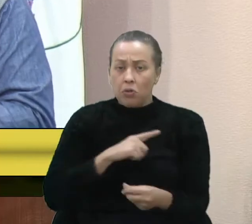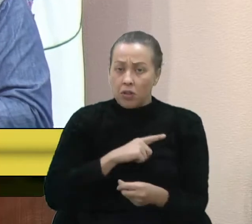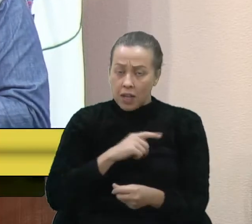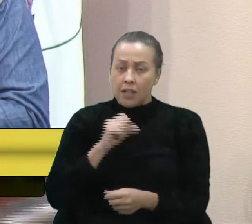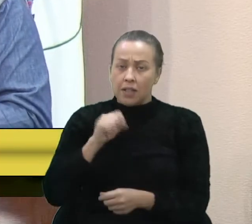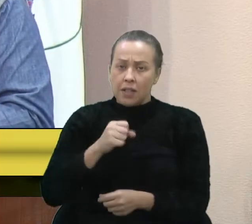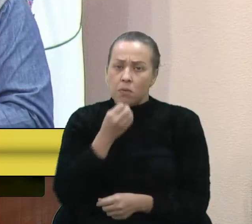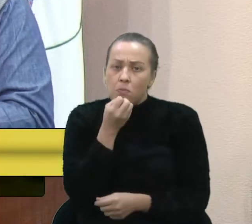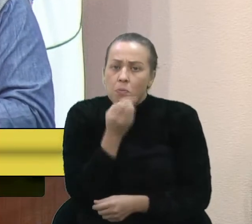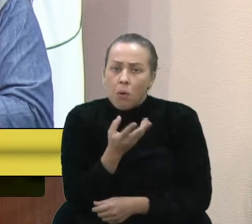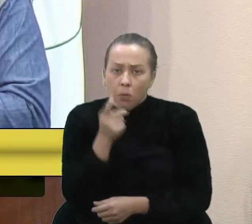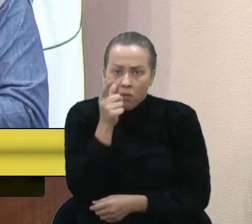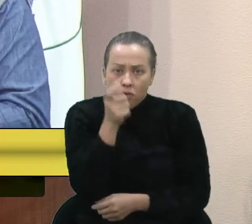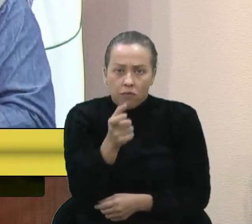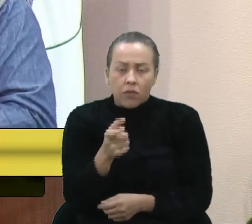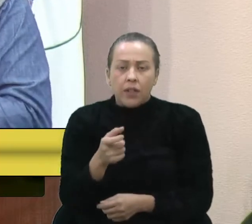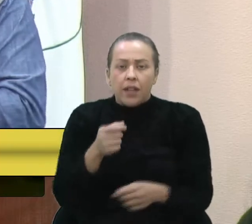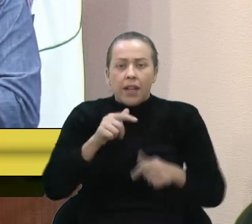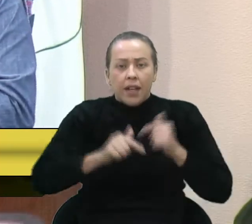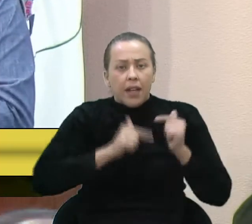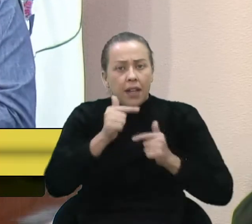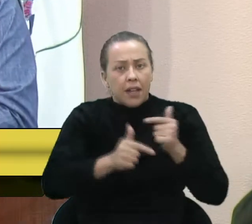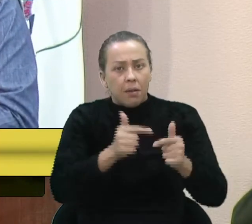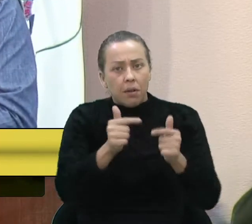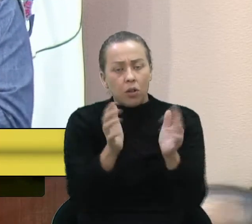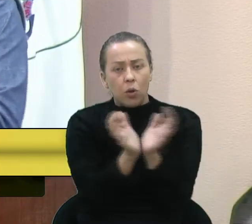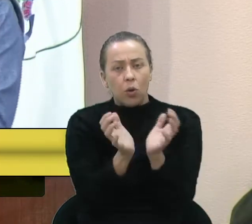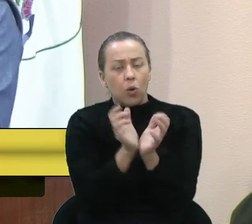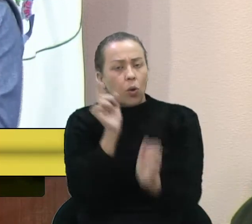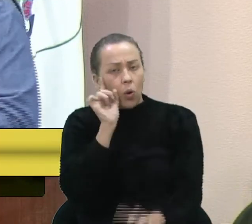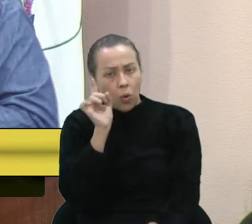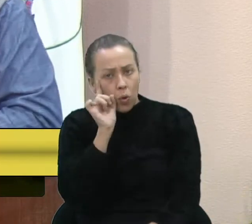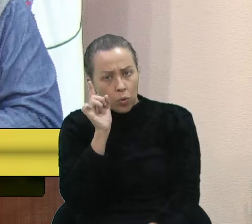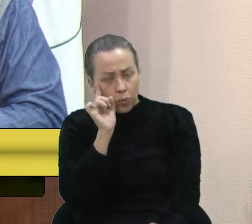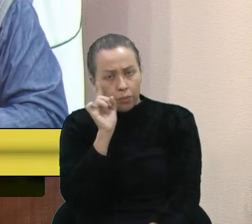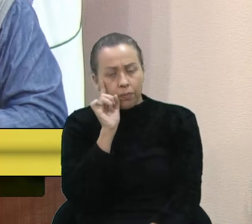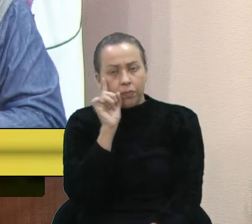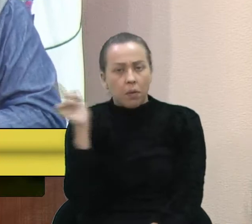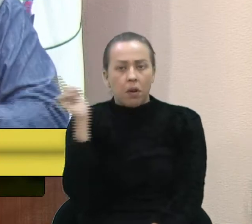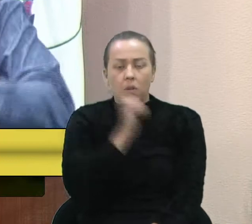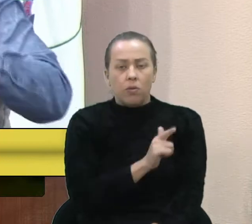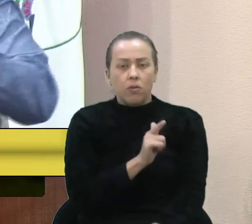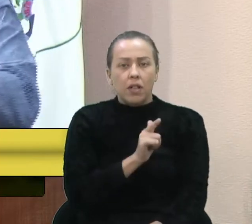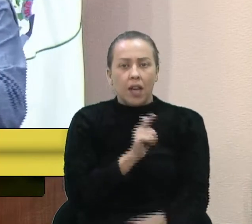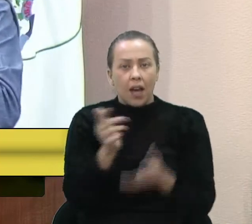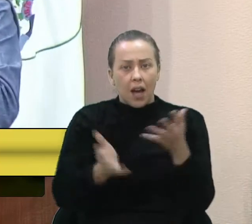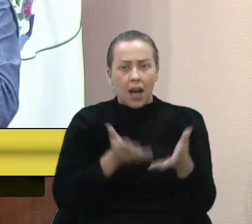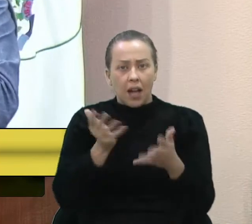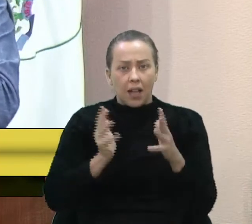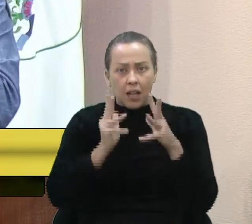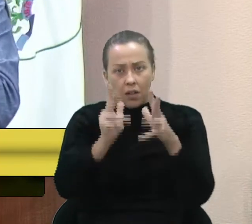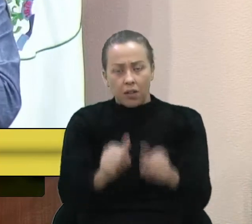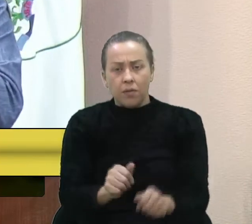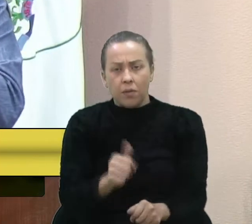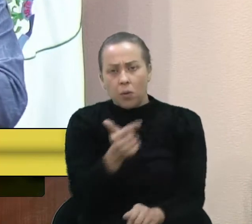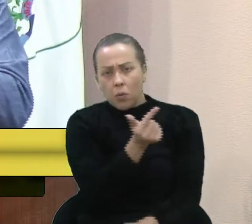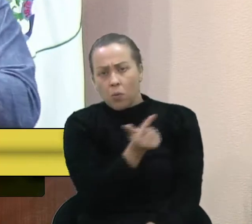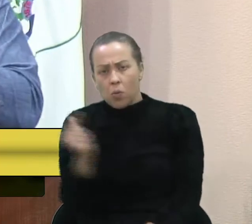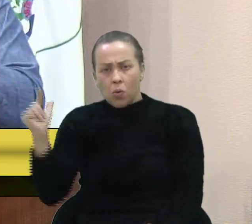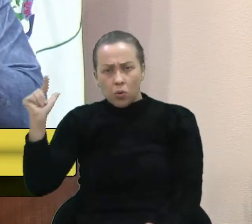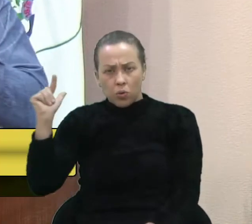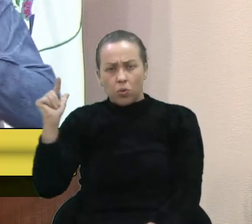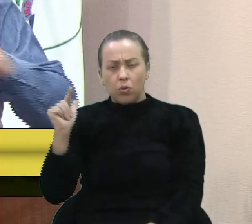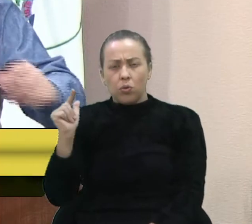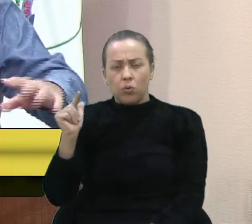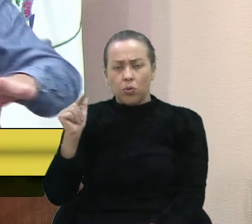vontade e fazendo um exercício cotidiano, né, para dar conta dessas demandas. Cito uma